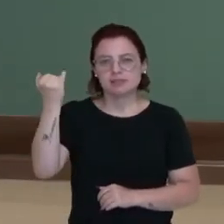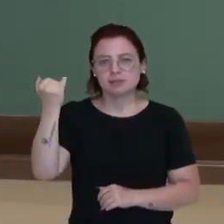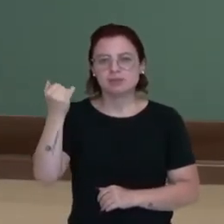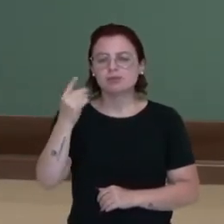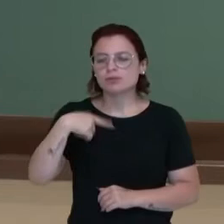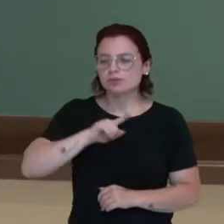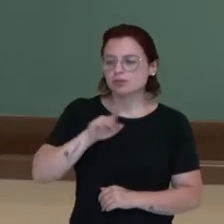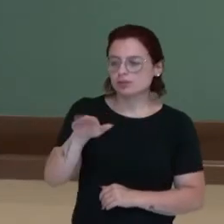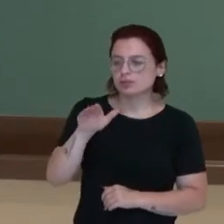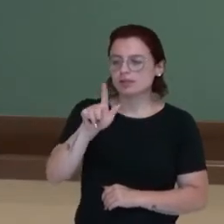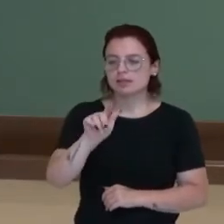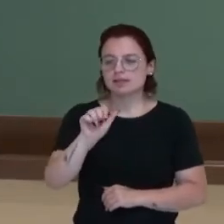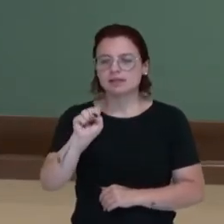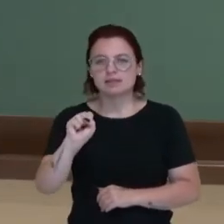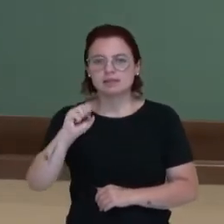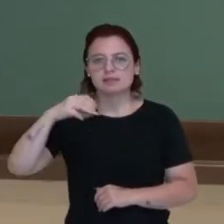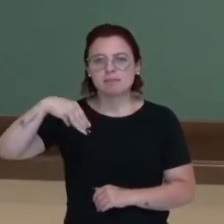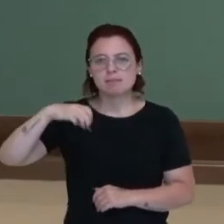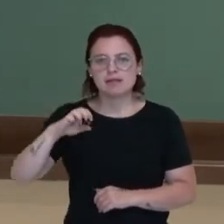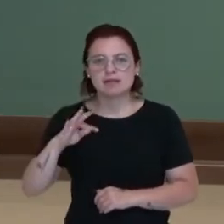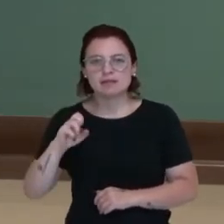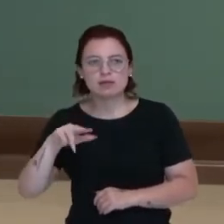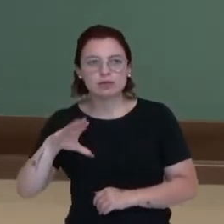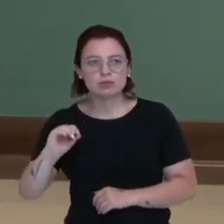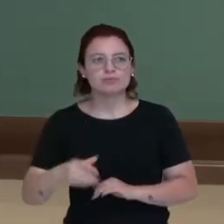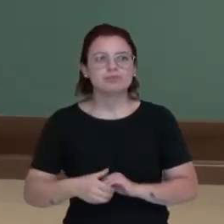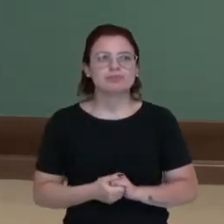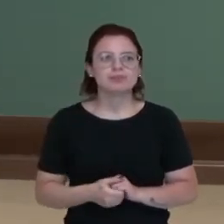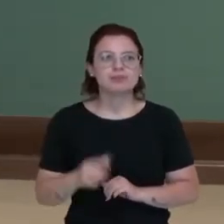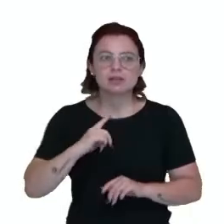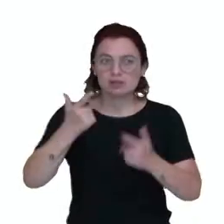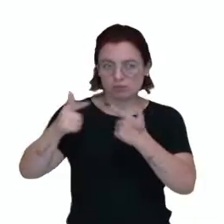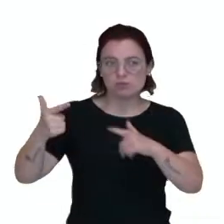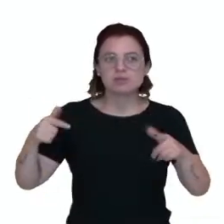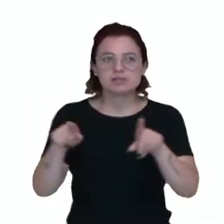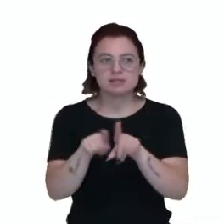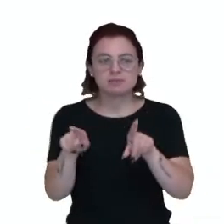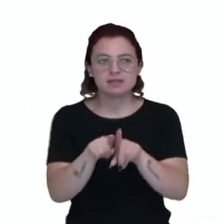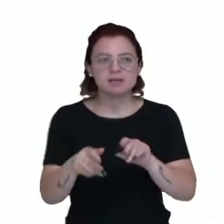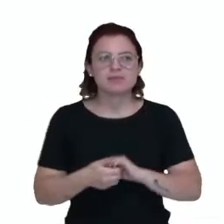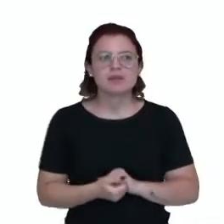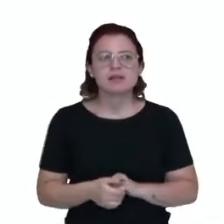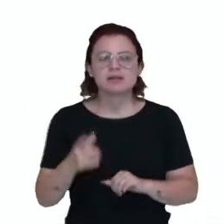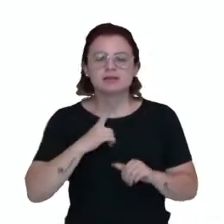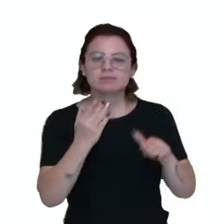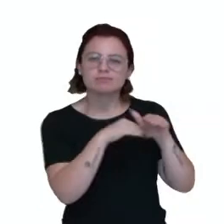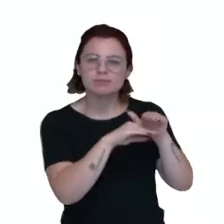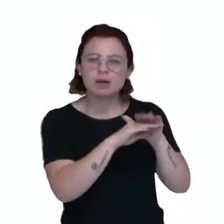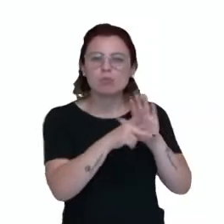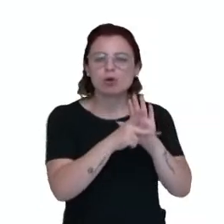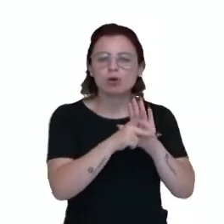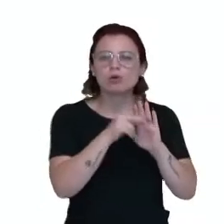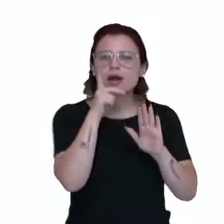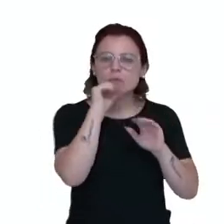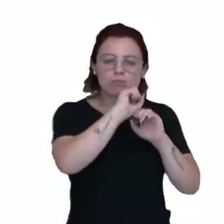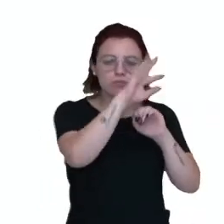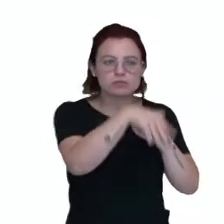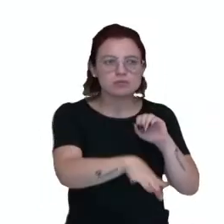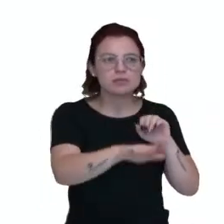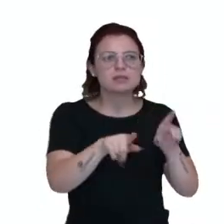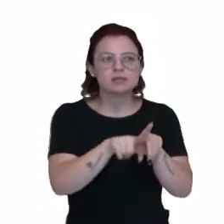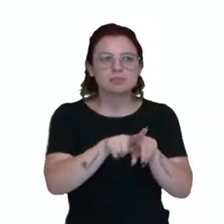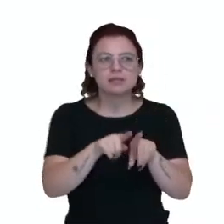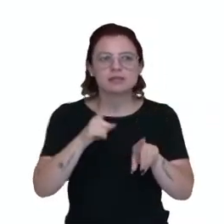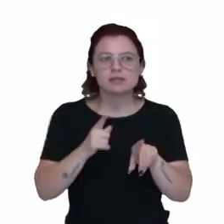gás metano? Ainda temos outras, ó, reservatórios de hidrelétricas, a